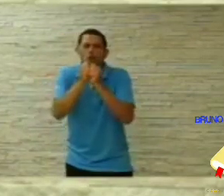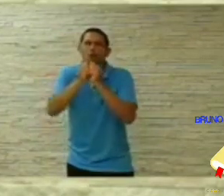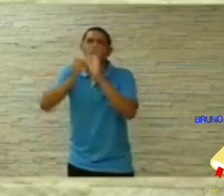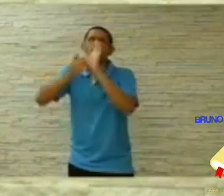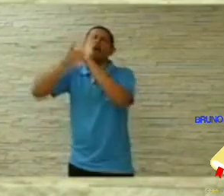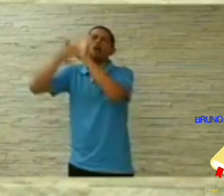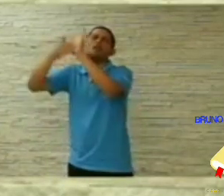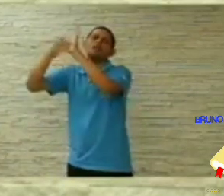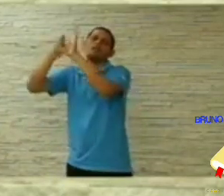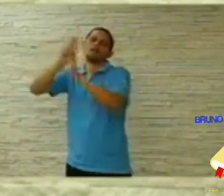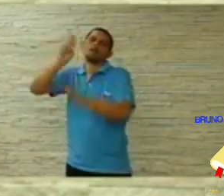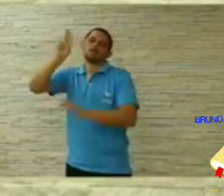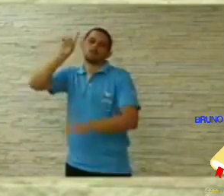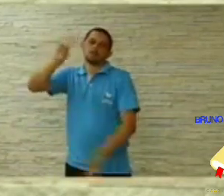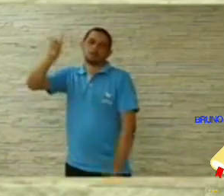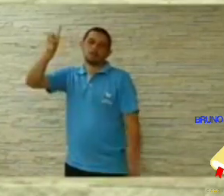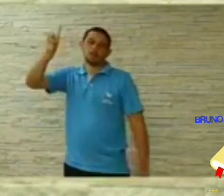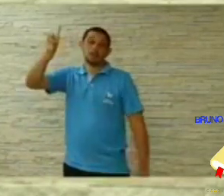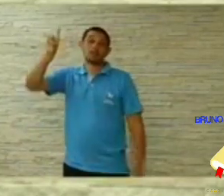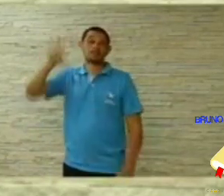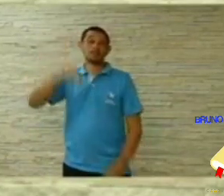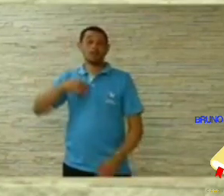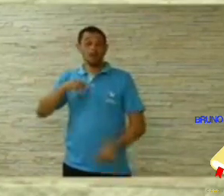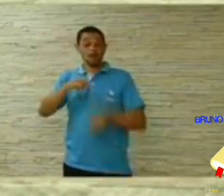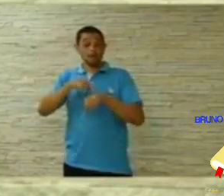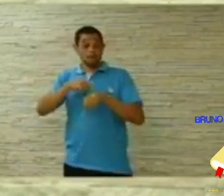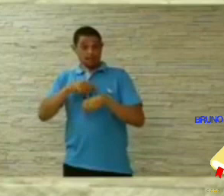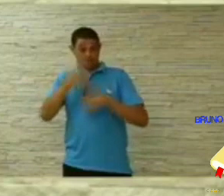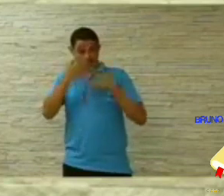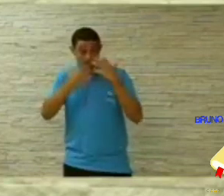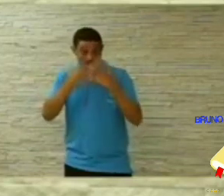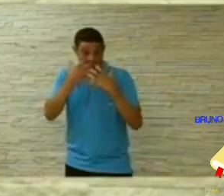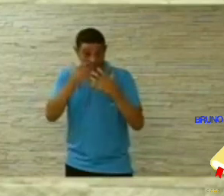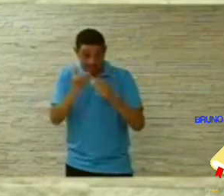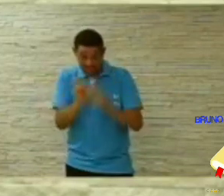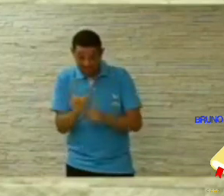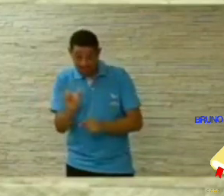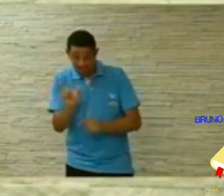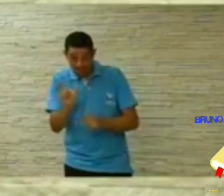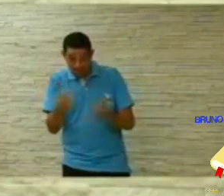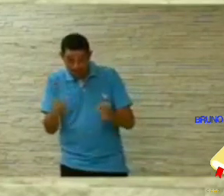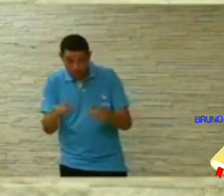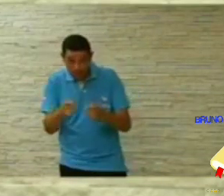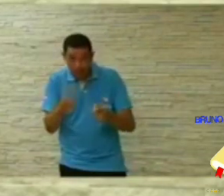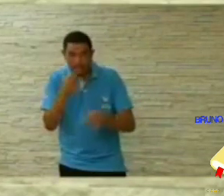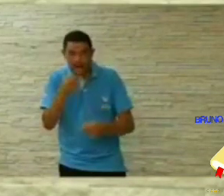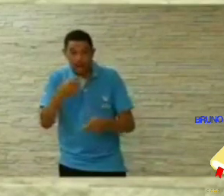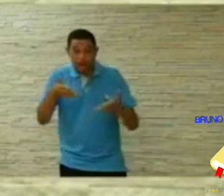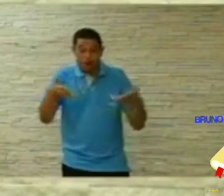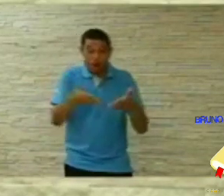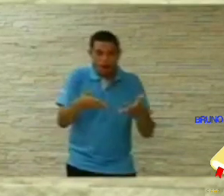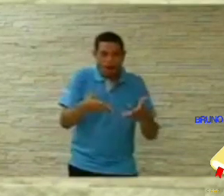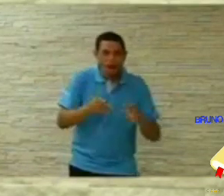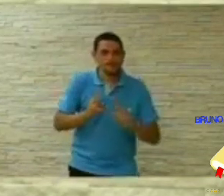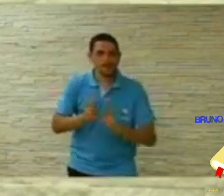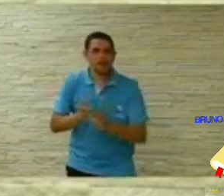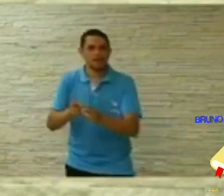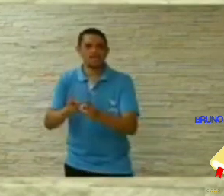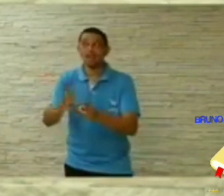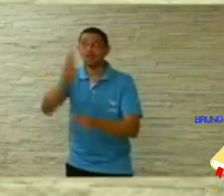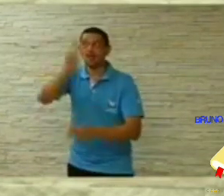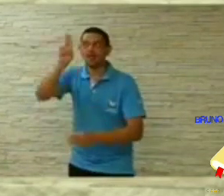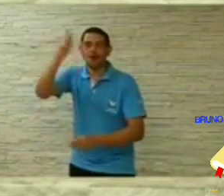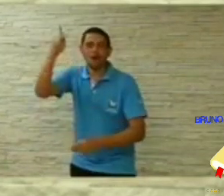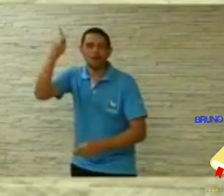geração. Quando eles cantavam essa parte do hino, dizendo agora e para sempre, louvado seja o nome do Senhor, eles